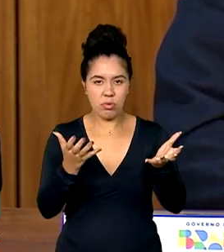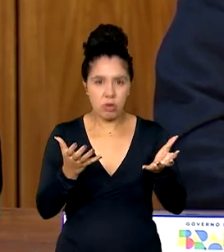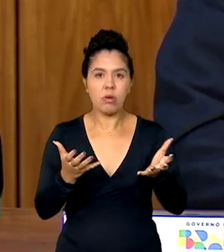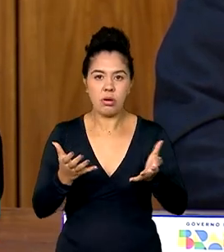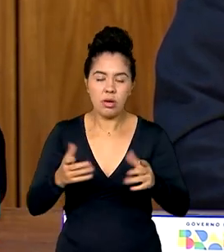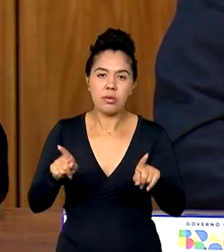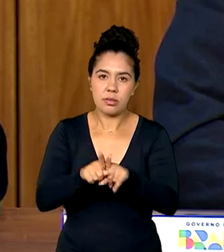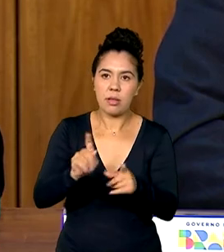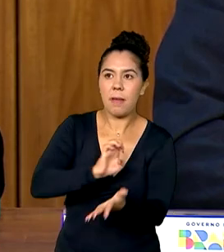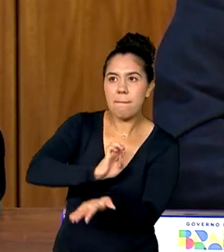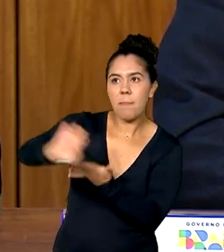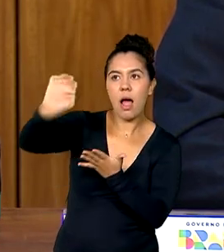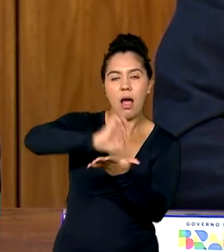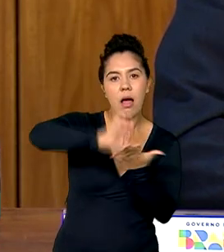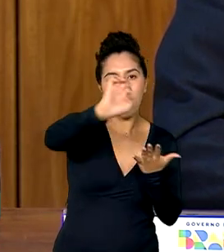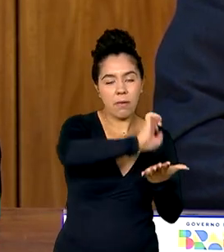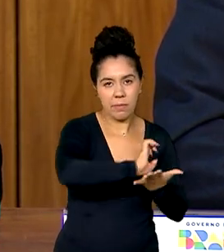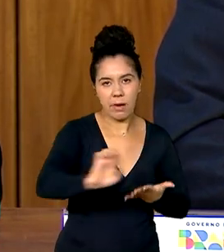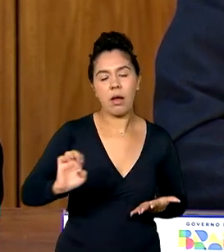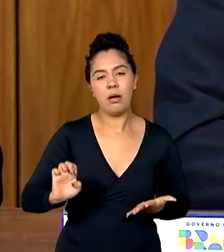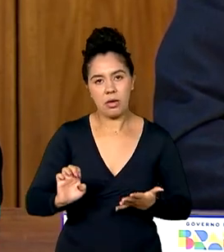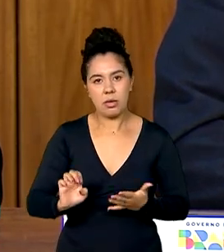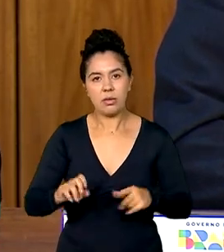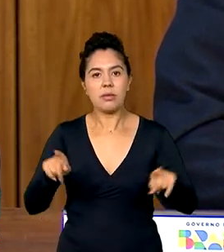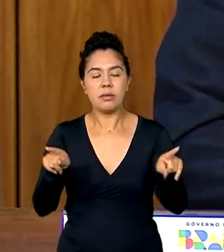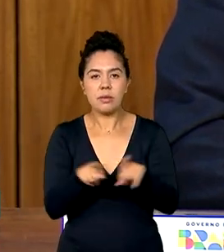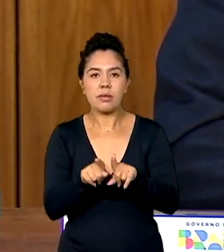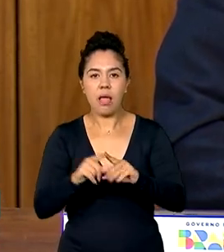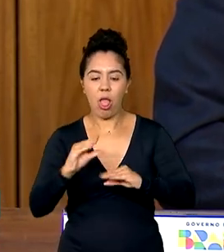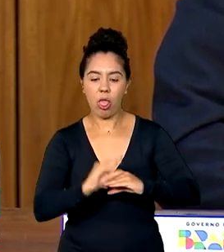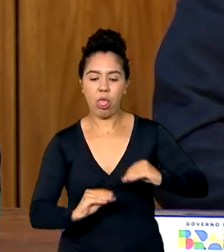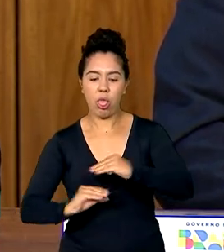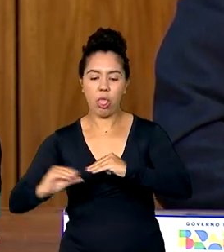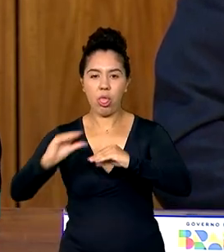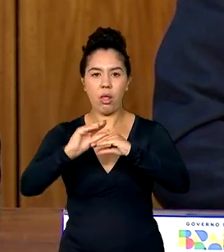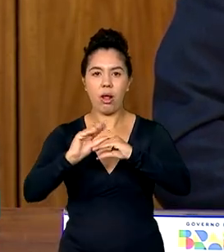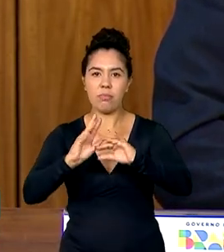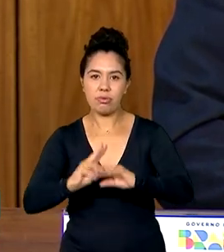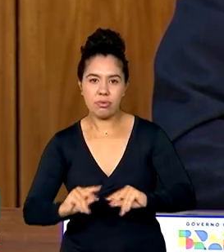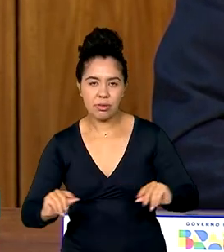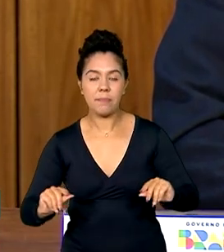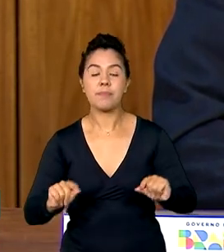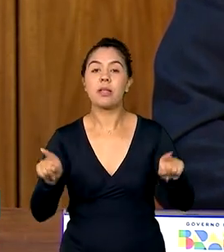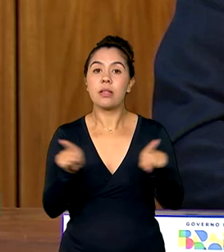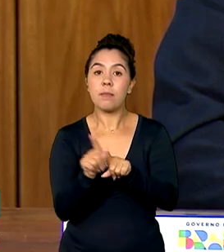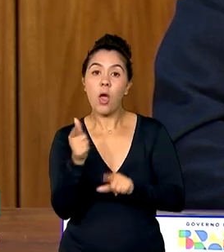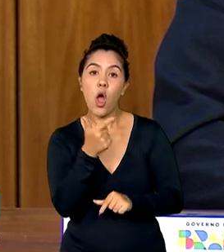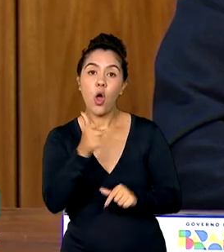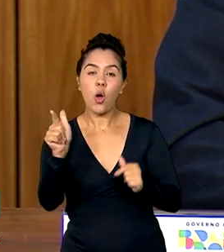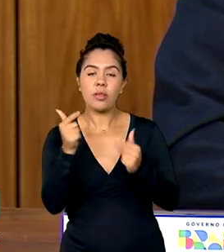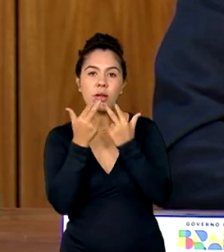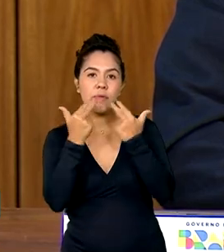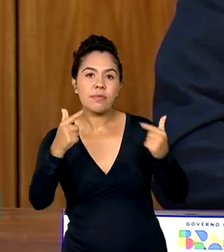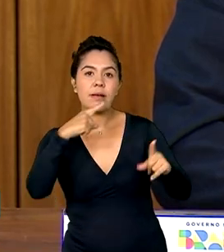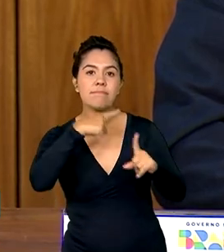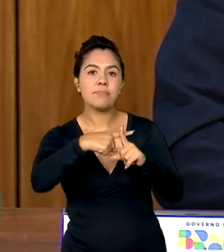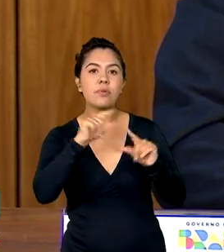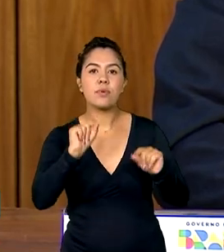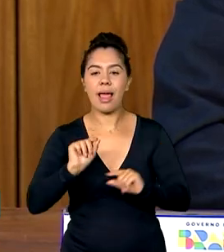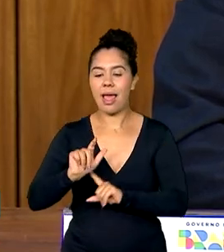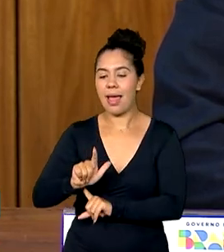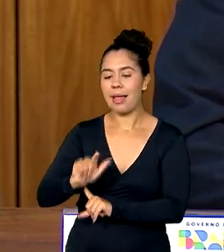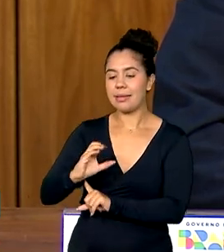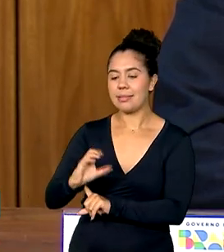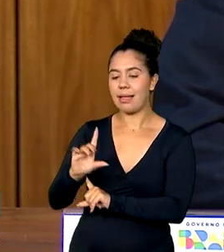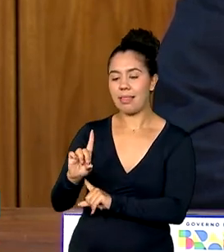na exportação, porque acaba com a cumulatividade de crédito. A outra boa notícia é o LCD.